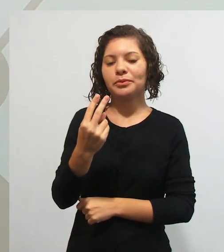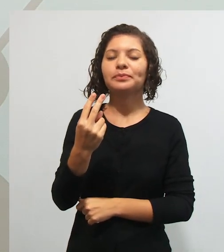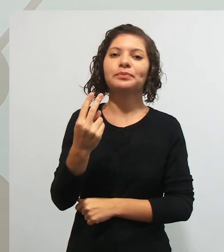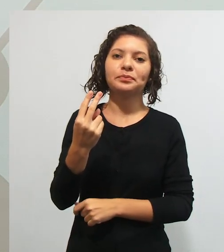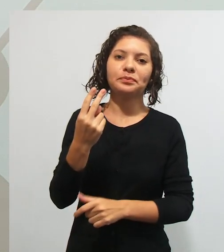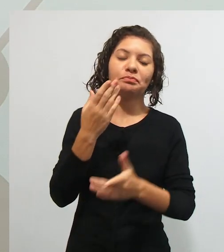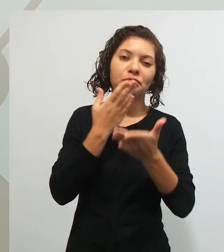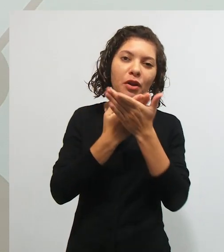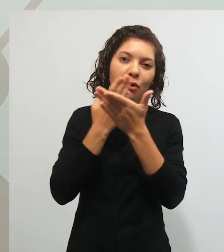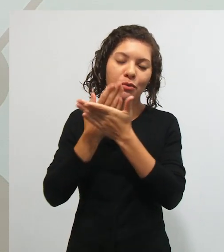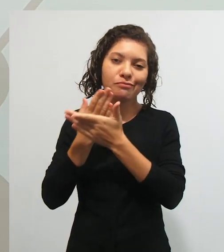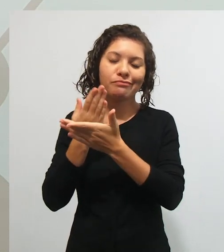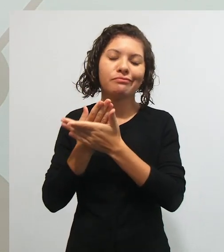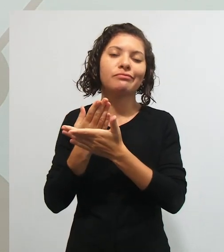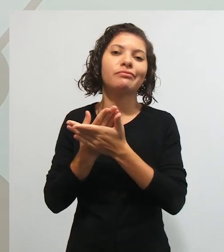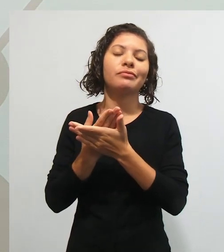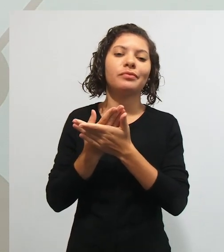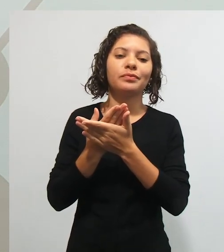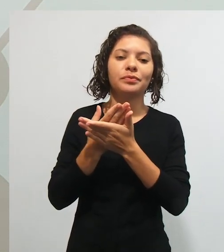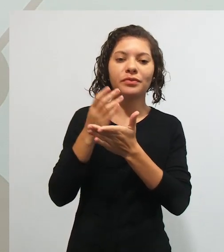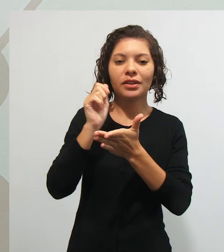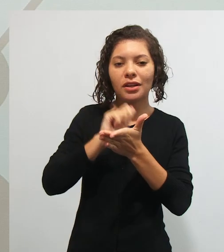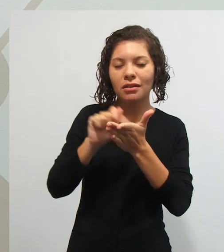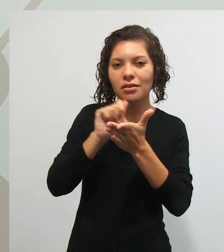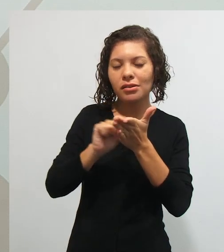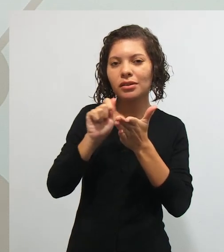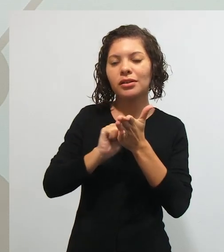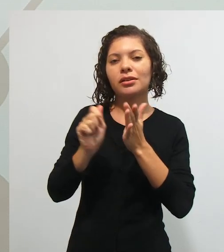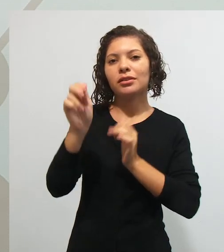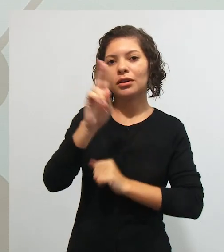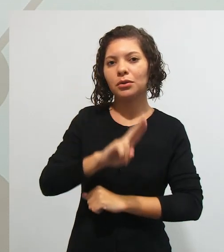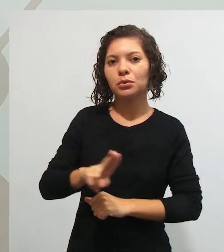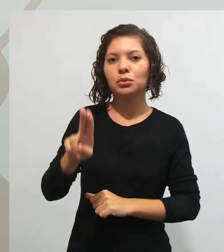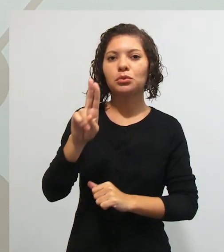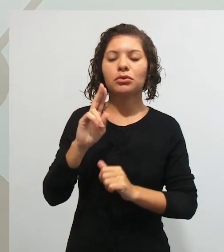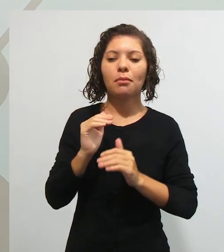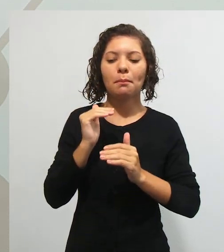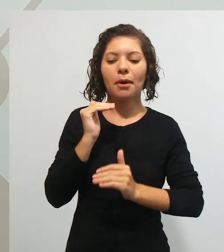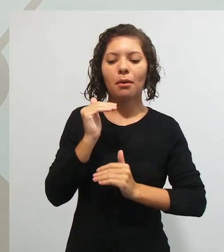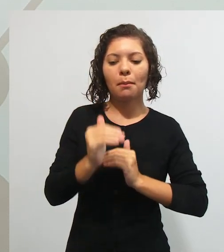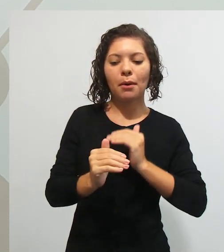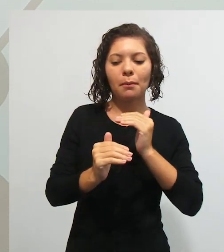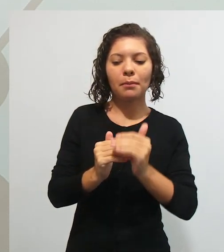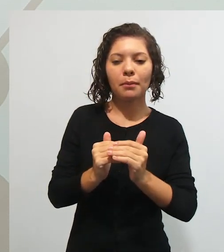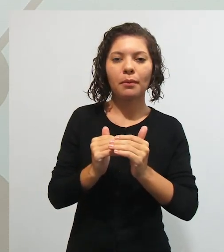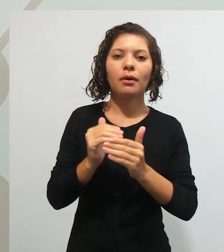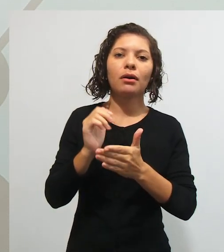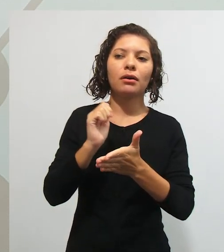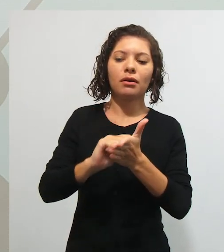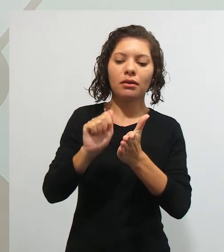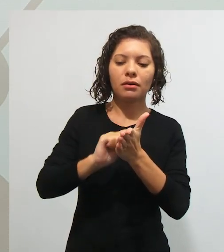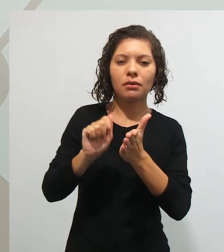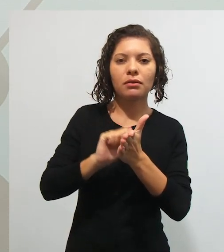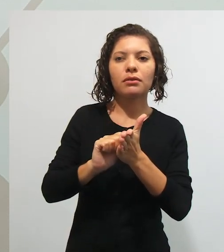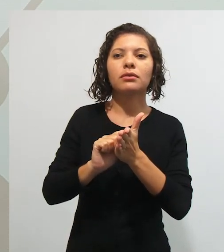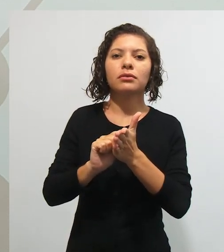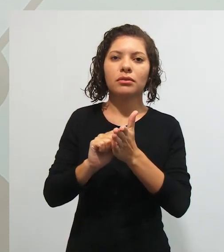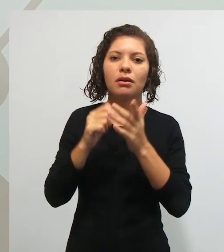da escrita, né? Não na aquisição ou apropriação, mas no desenvolvimento da linguagem escrita,